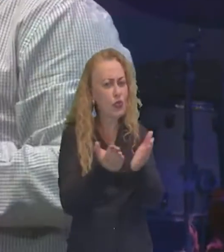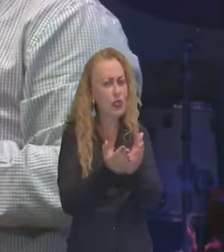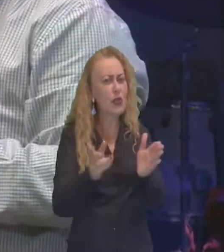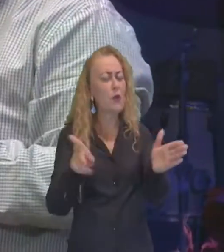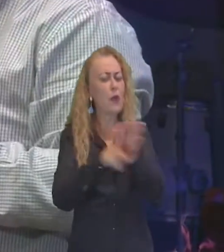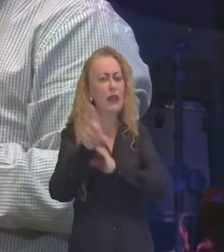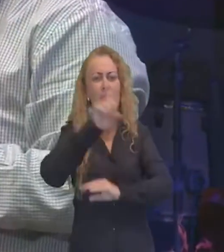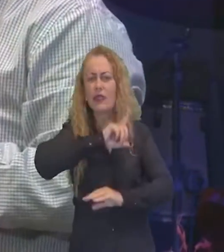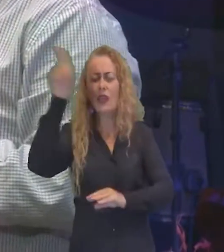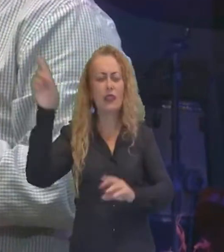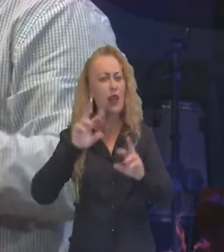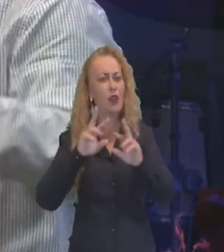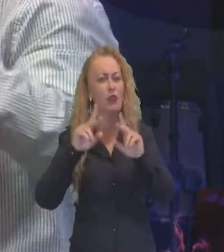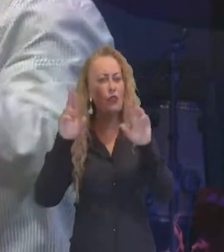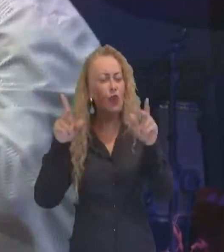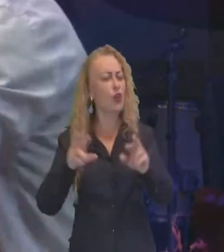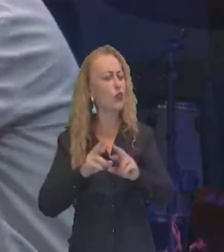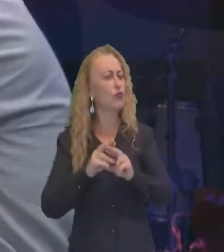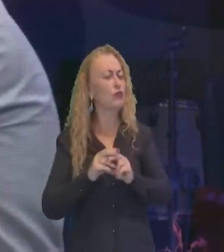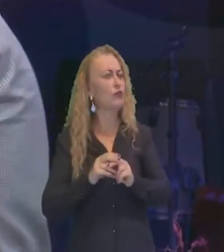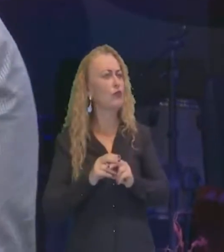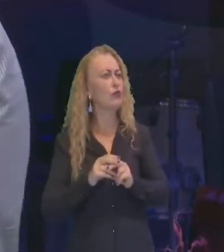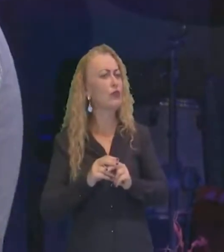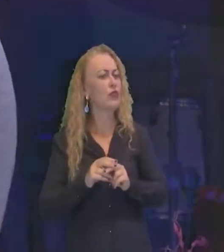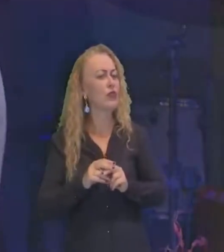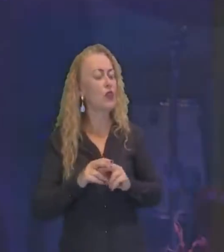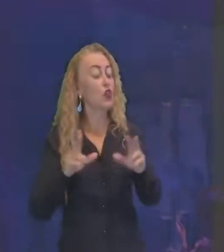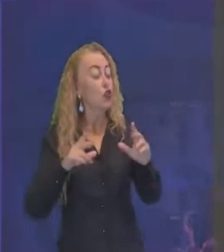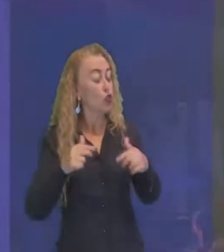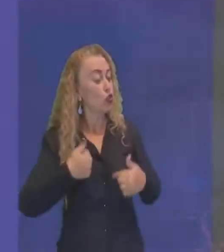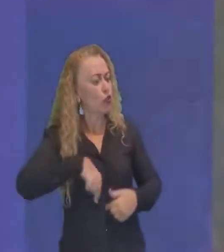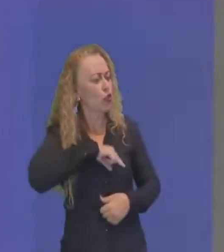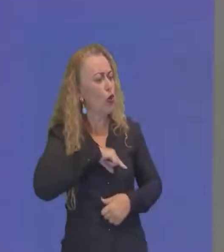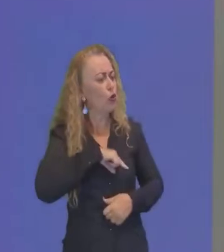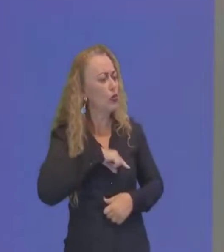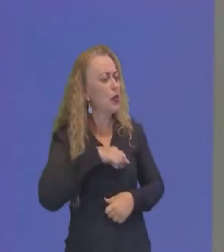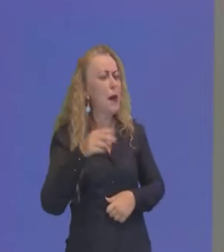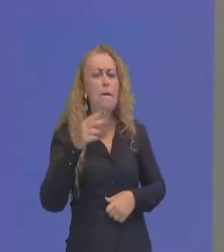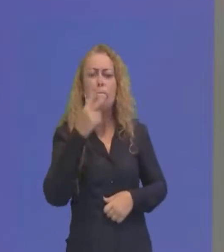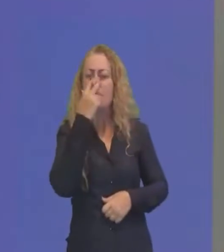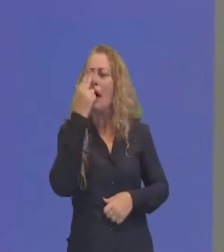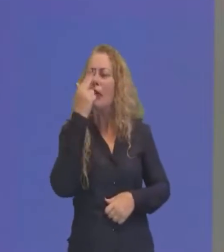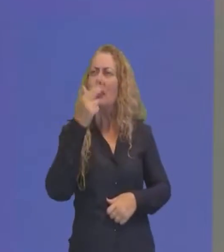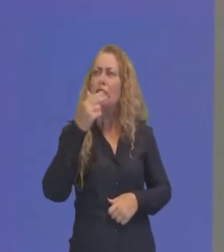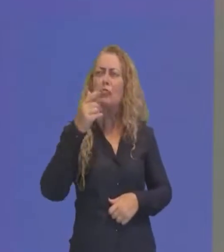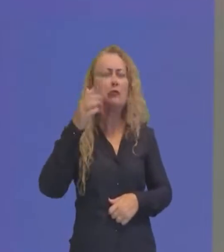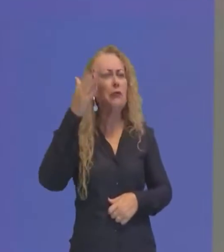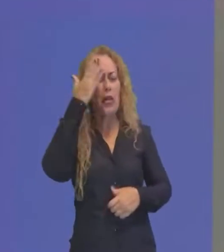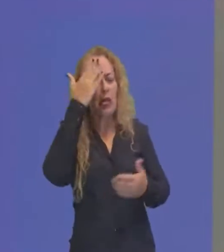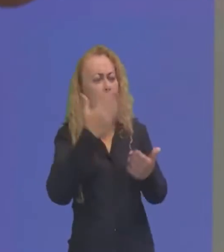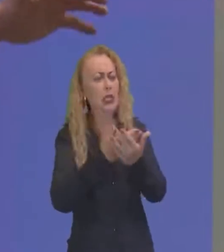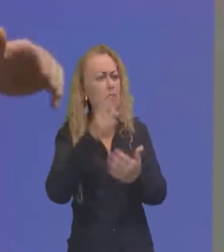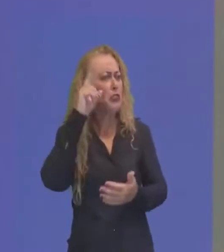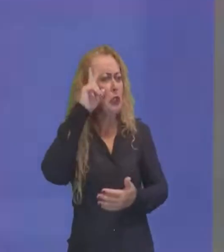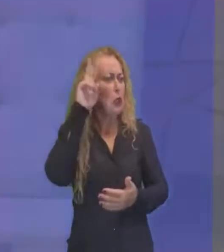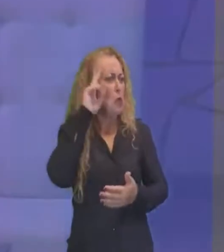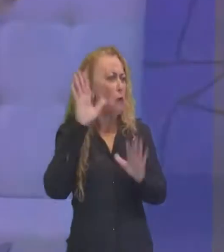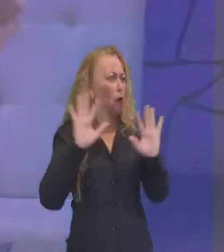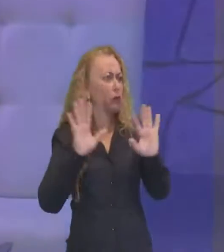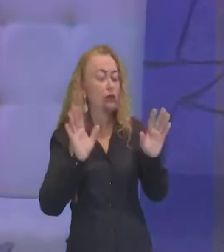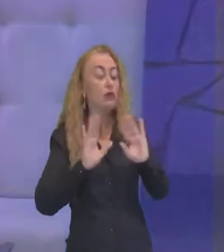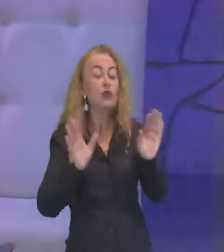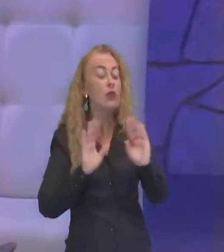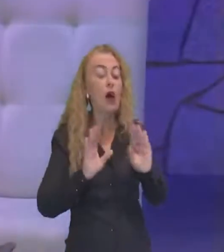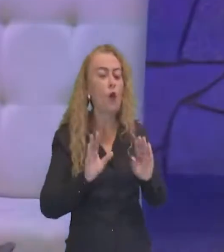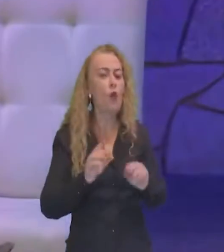secularizados demais. Nós estamos ficando com a mente desse mundo. Nosso Deus é todo poderoso, Ele é o Senhor, Ele é o Criador de